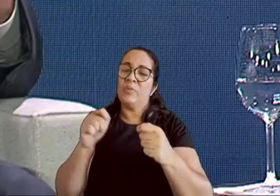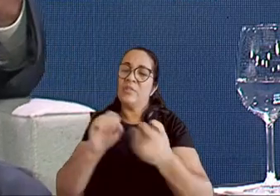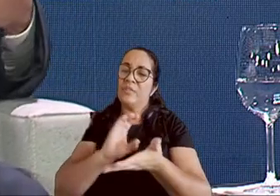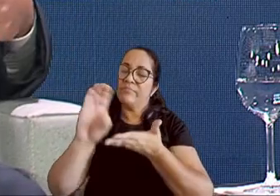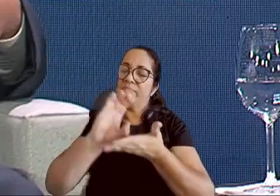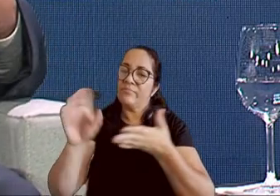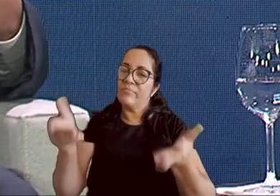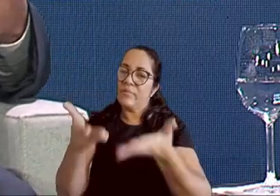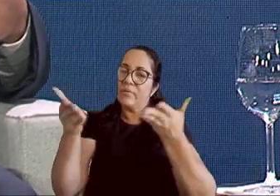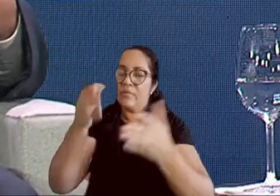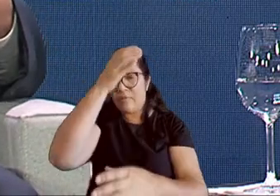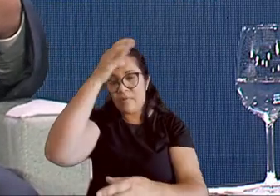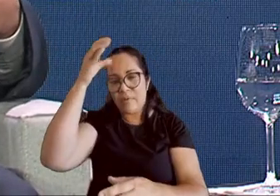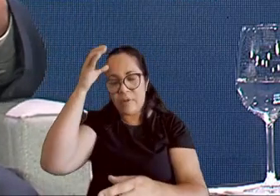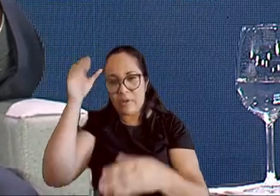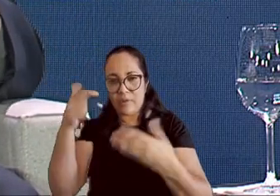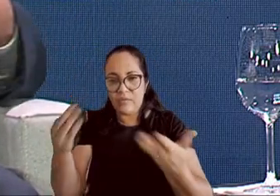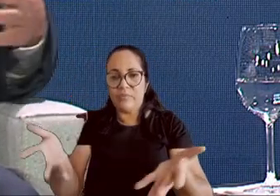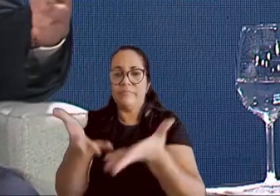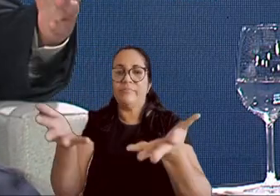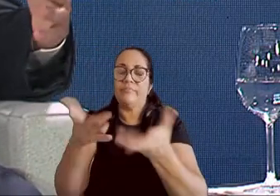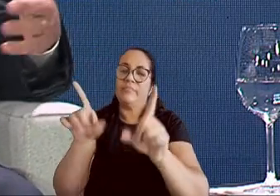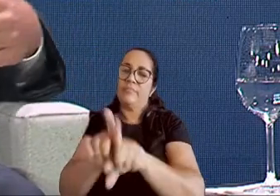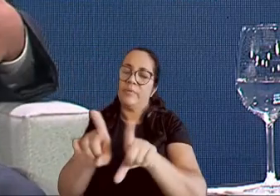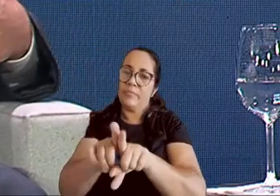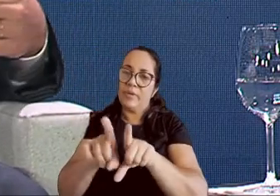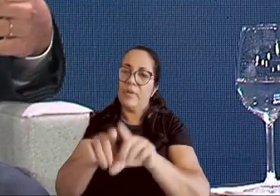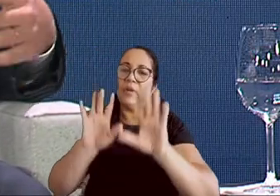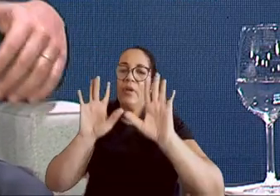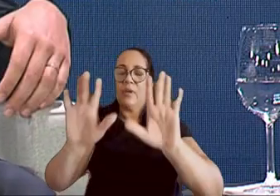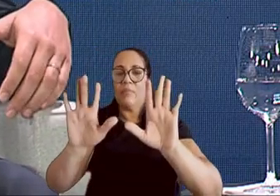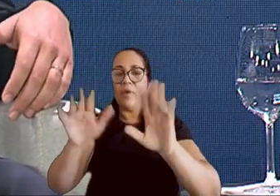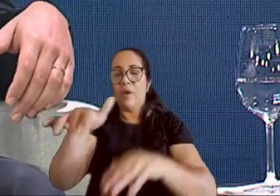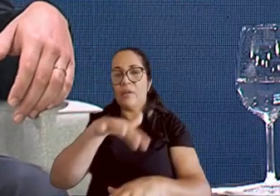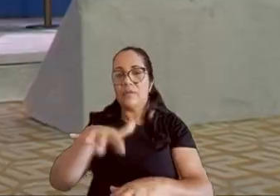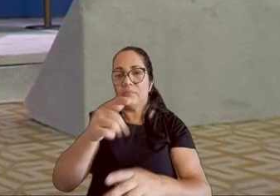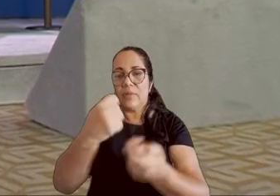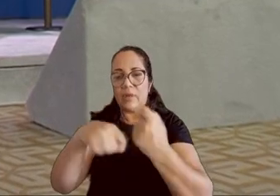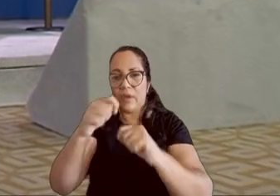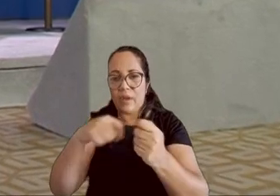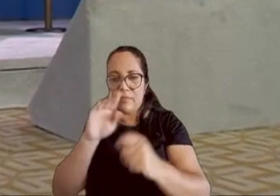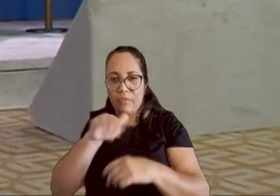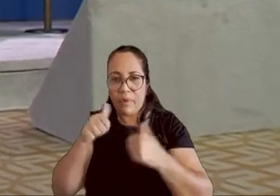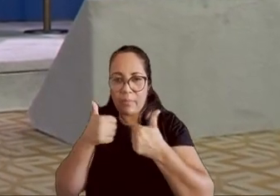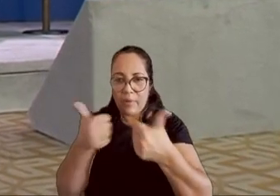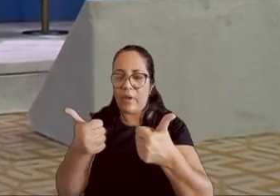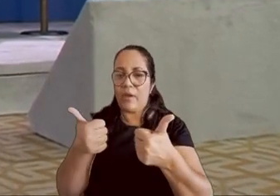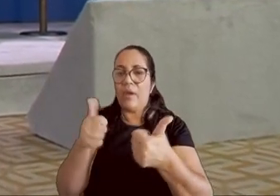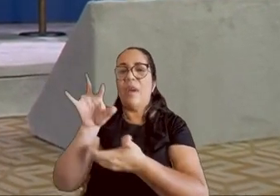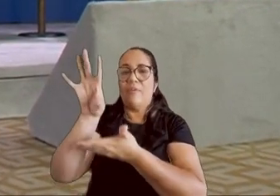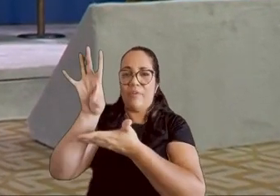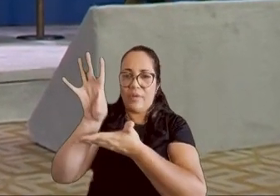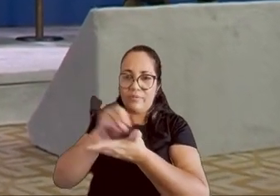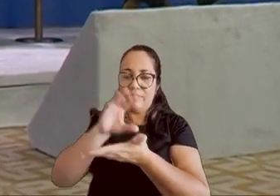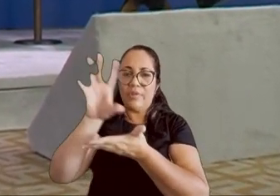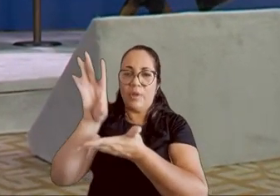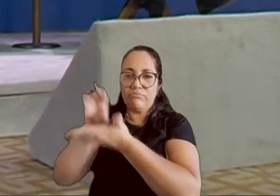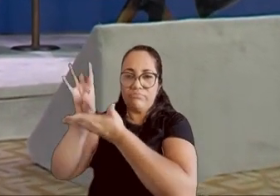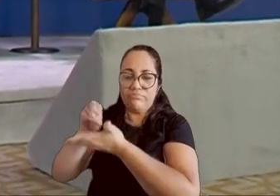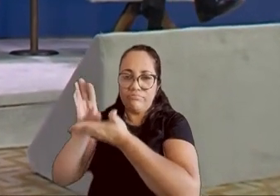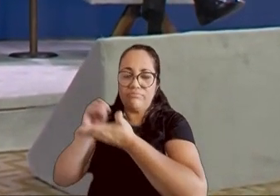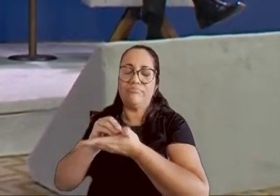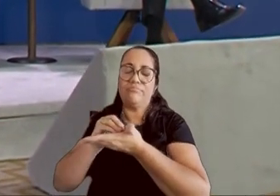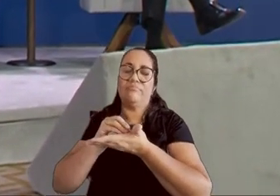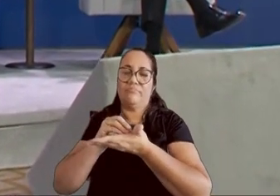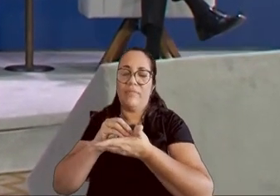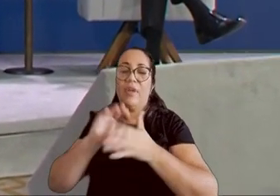de bentos então naturalmente acho que quando o mercado tá falando super bem não teria tanta demanda mas tem eles ali por eventual é